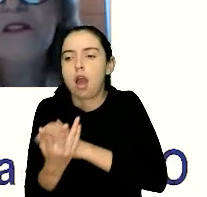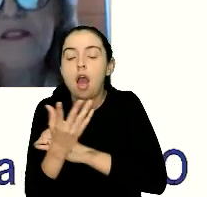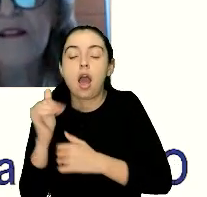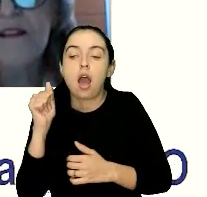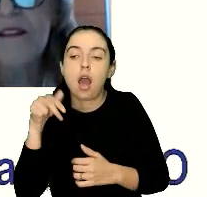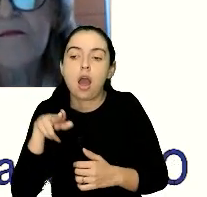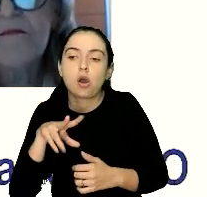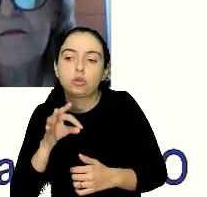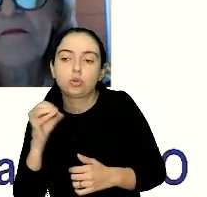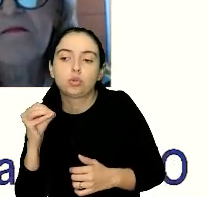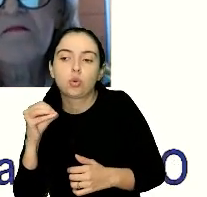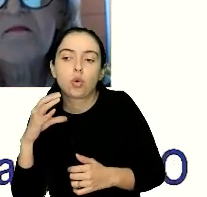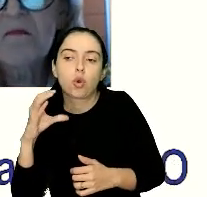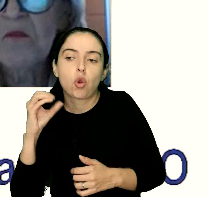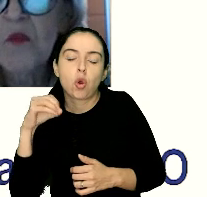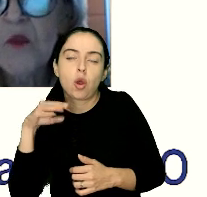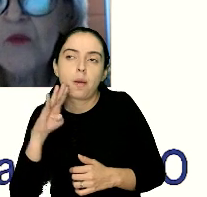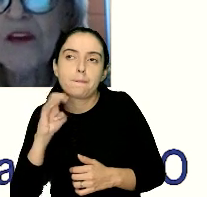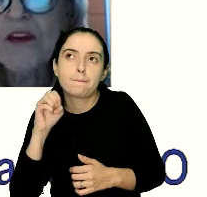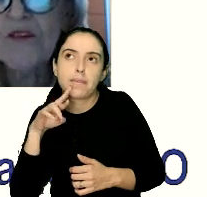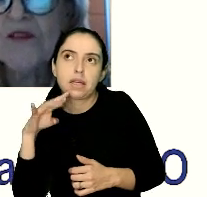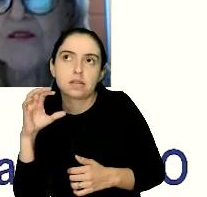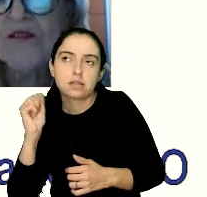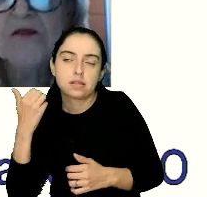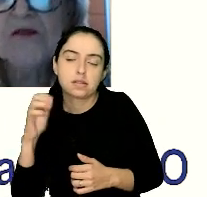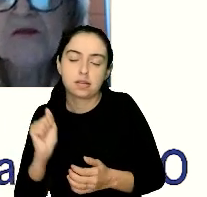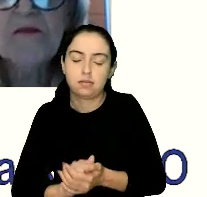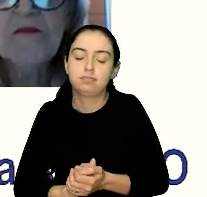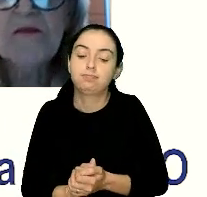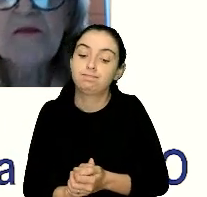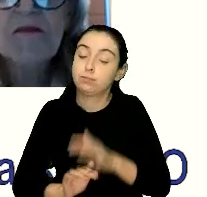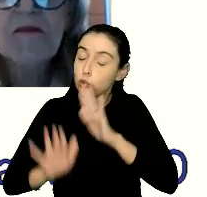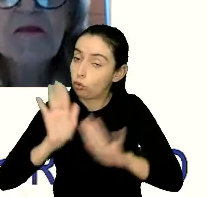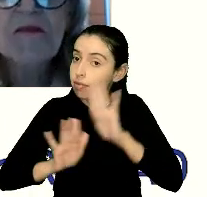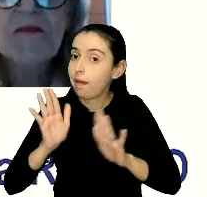maior do que a cobrança externa. Muito cuidado a isso.